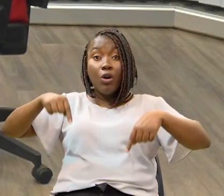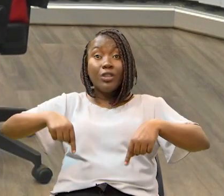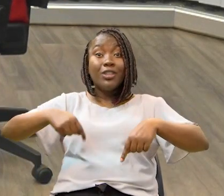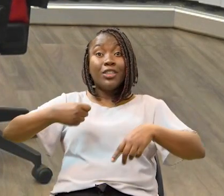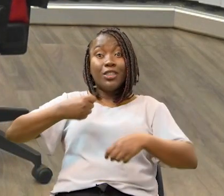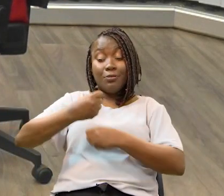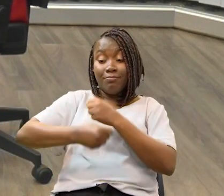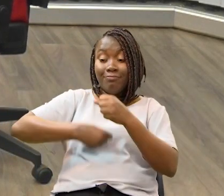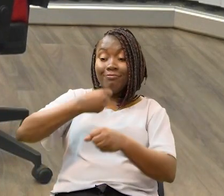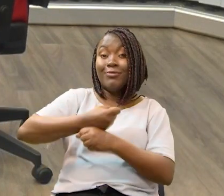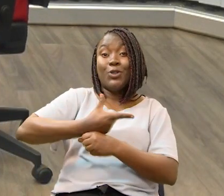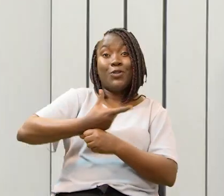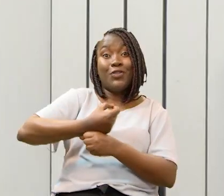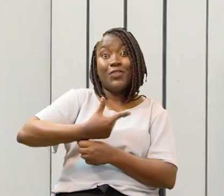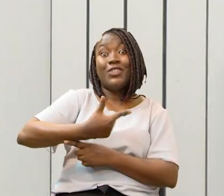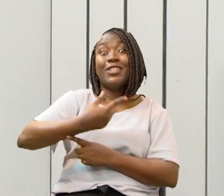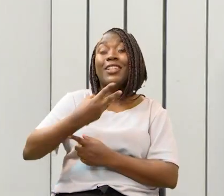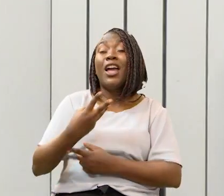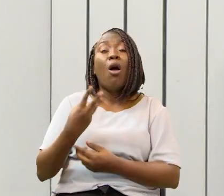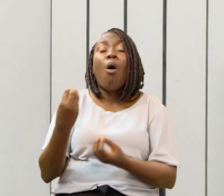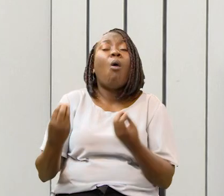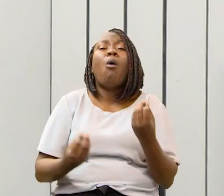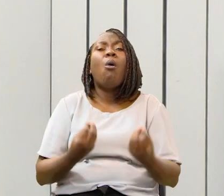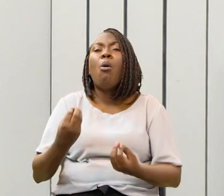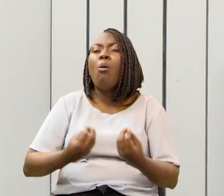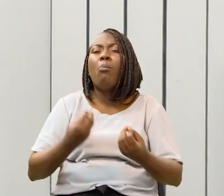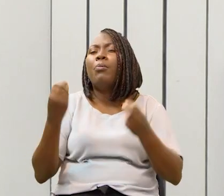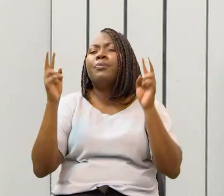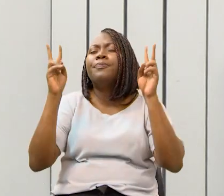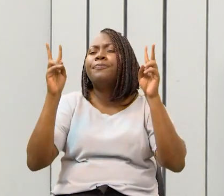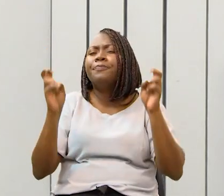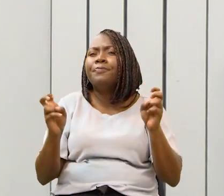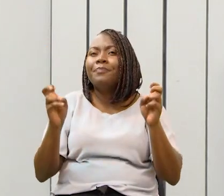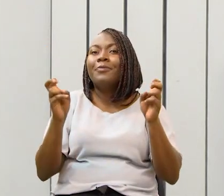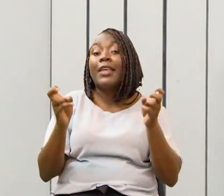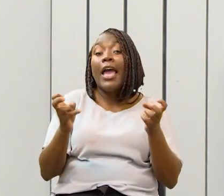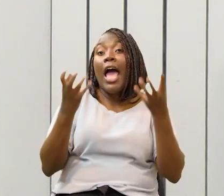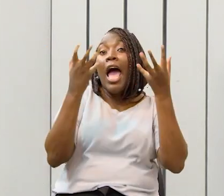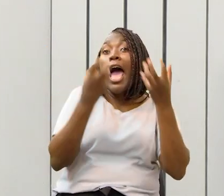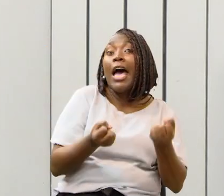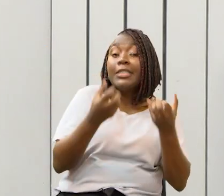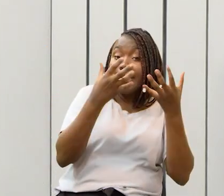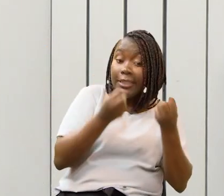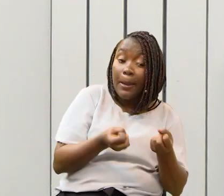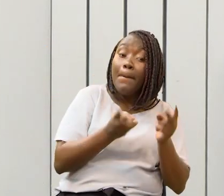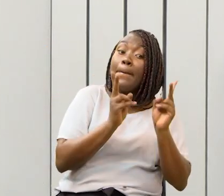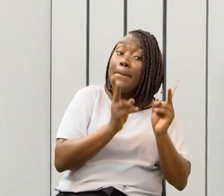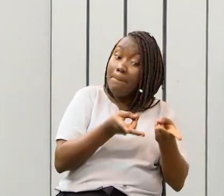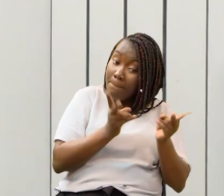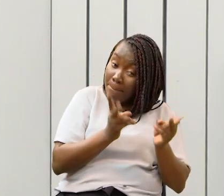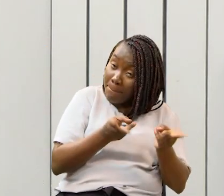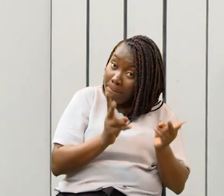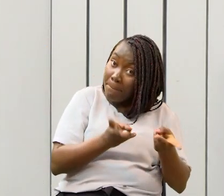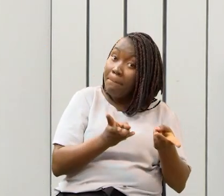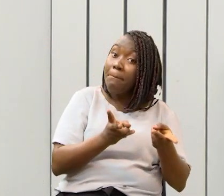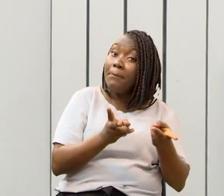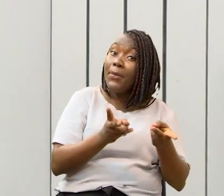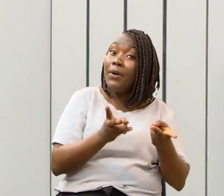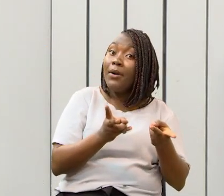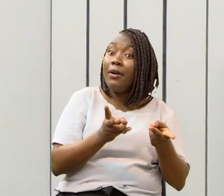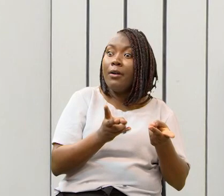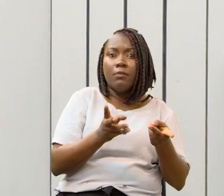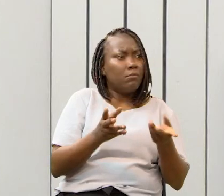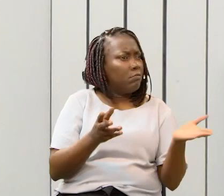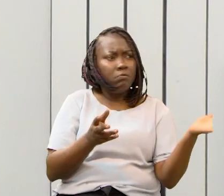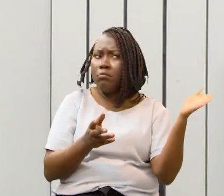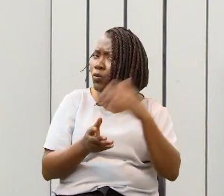aí 2023, e como é que está essa questão da aceitação, da própria aceitação, assim,